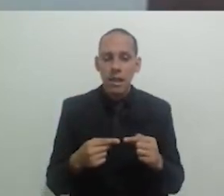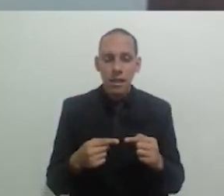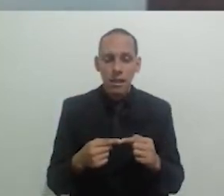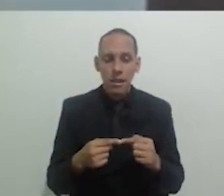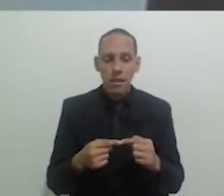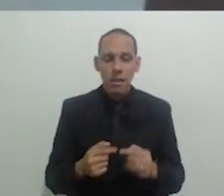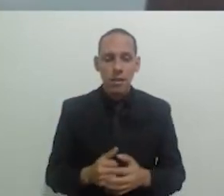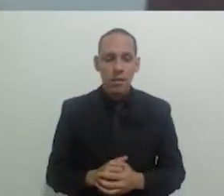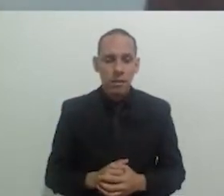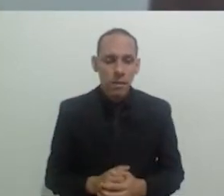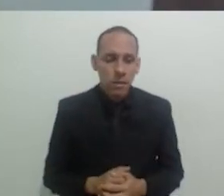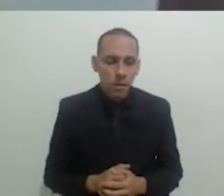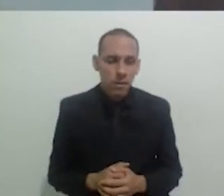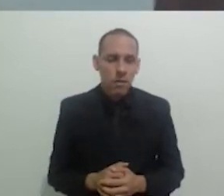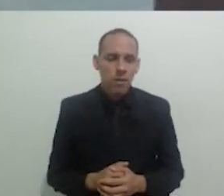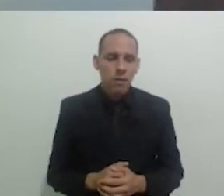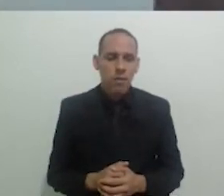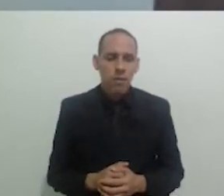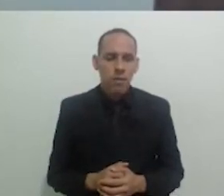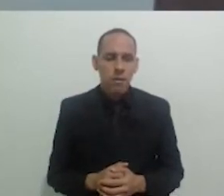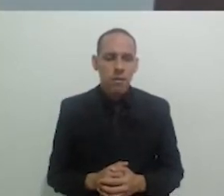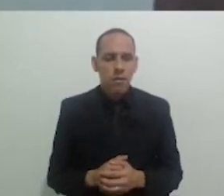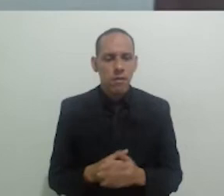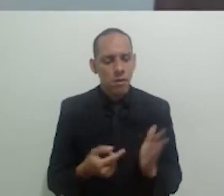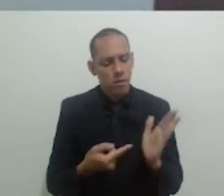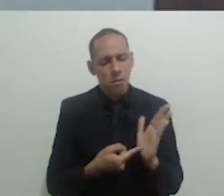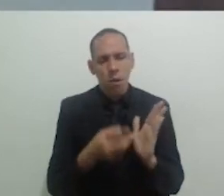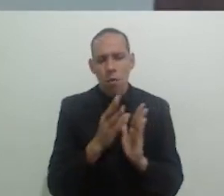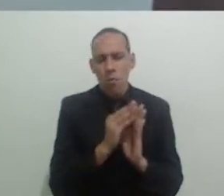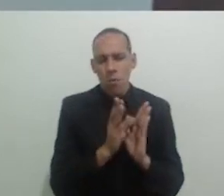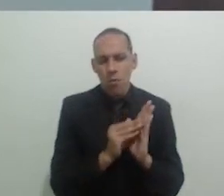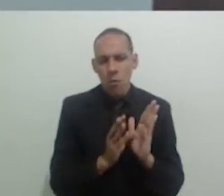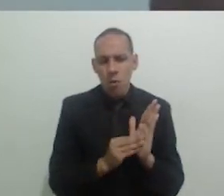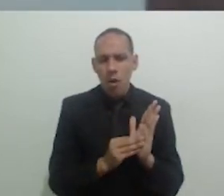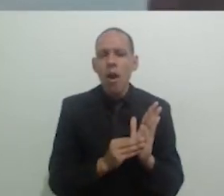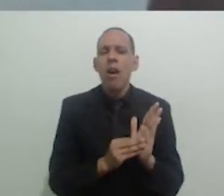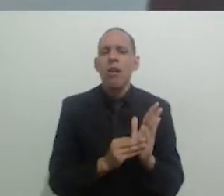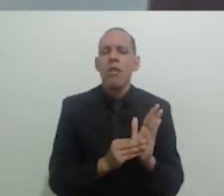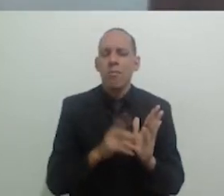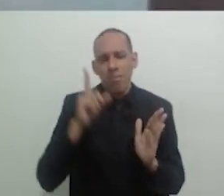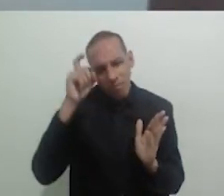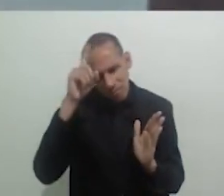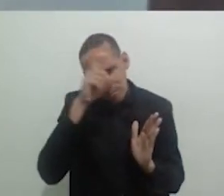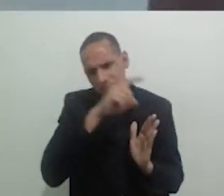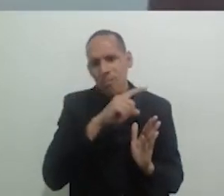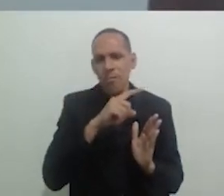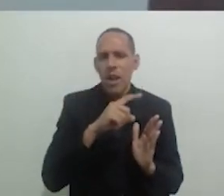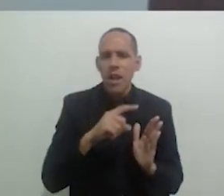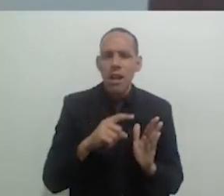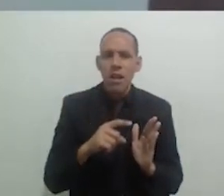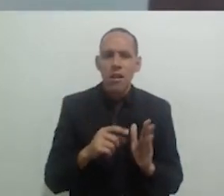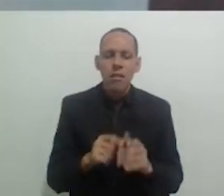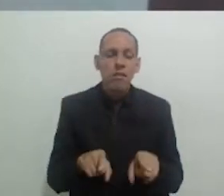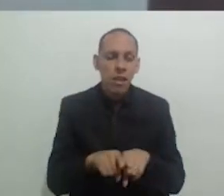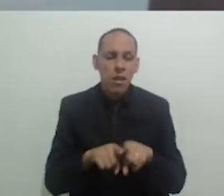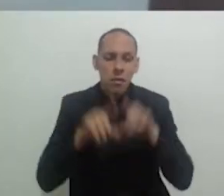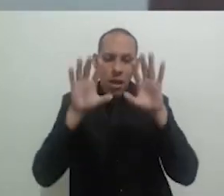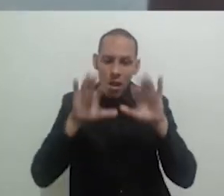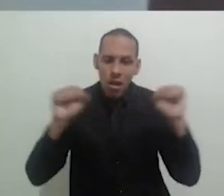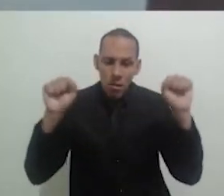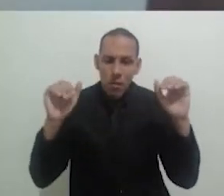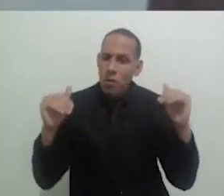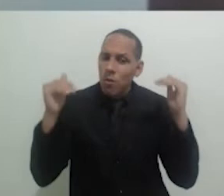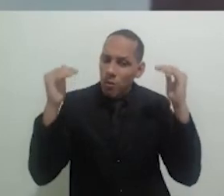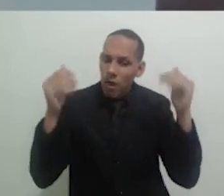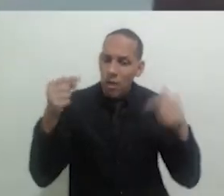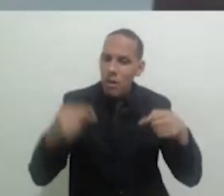uma matéria extremamente polêmica, até mesmo nos tribunais superiores, que discute essa questão da